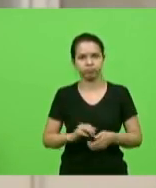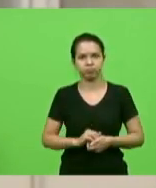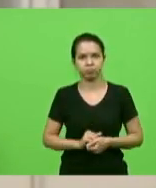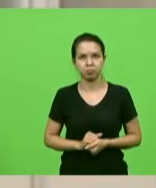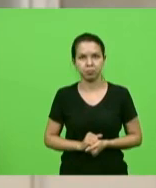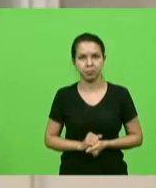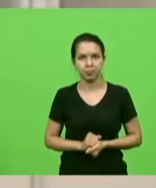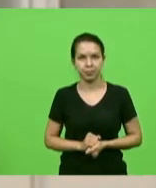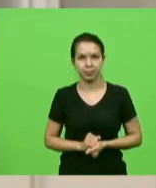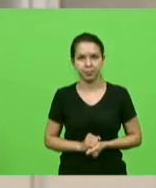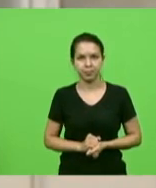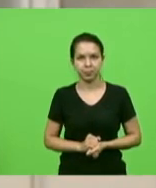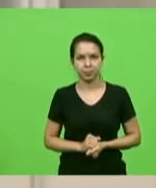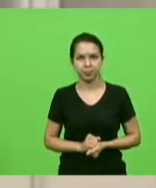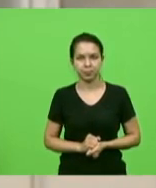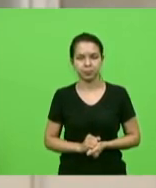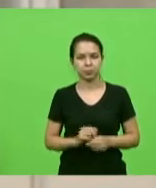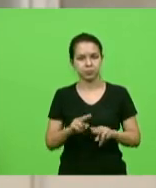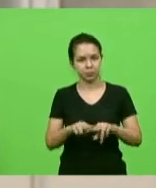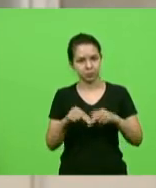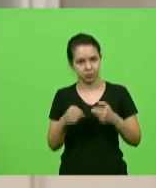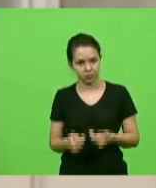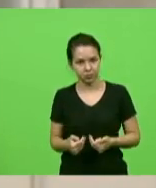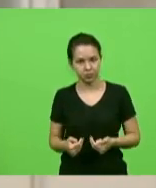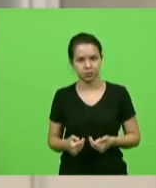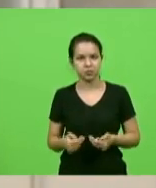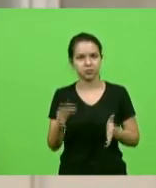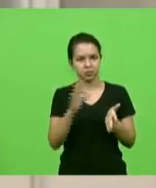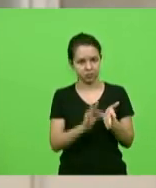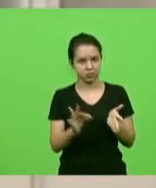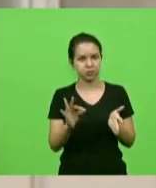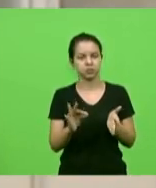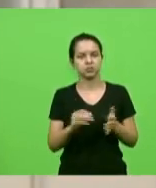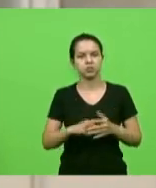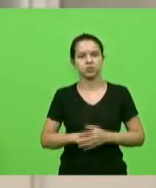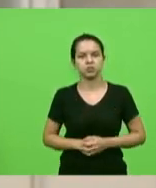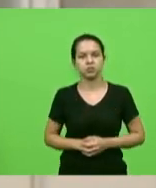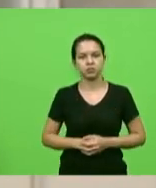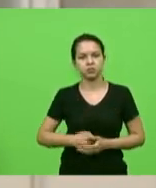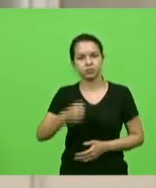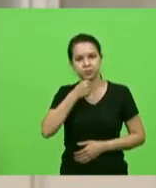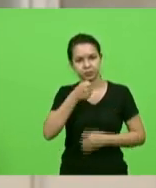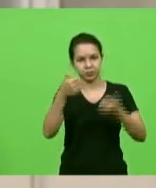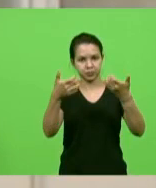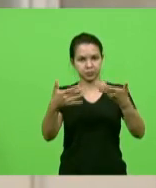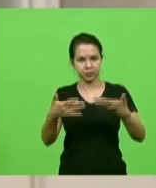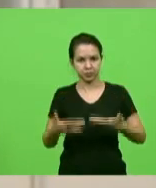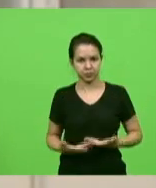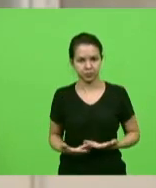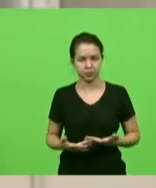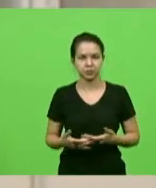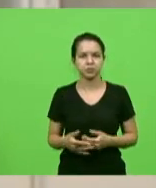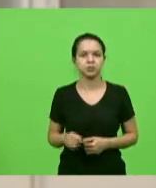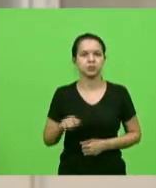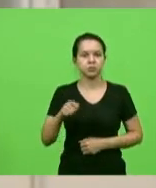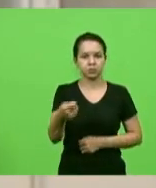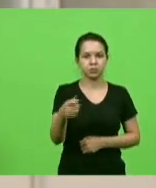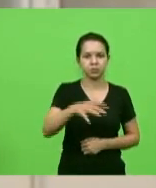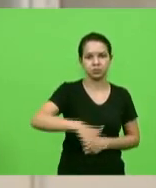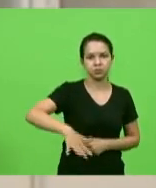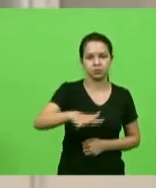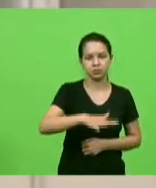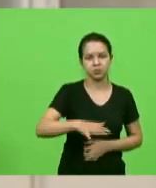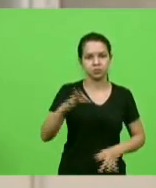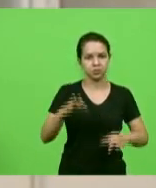é nesta perspectiva destaca-se o depoimento prestado ao procurador-geral